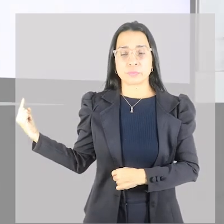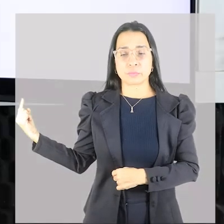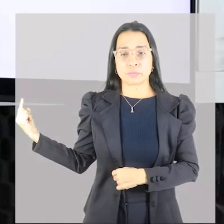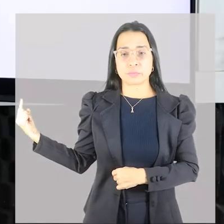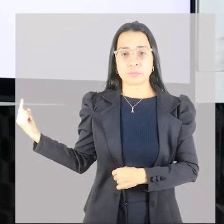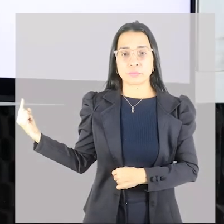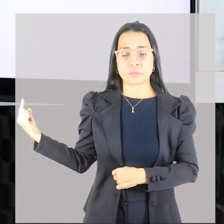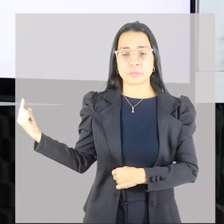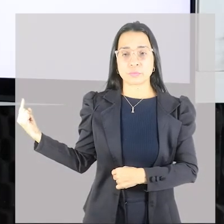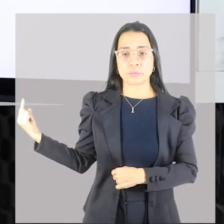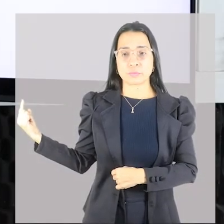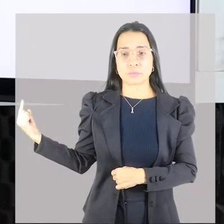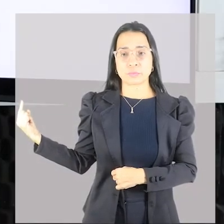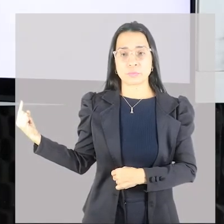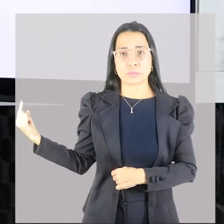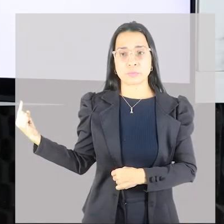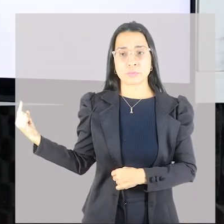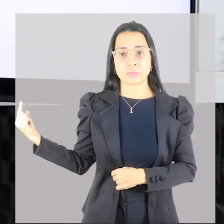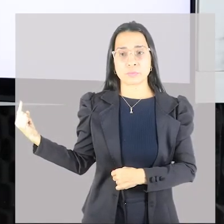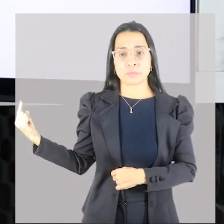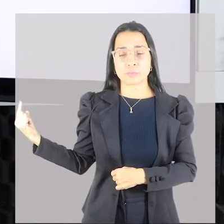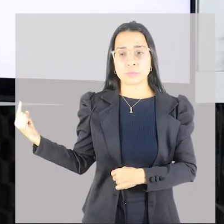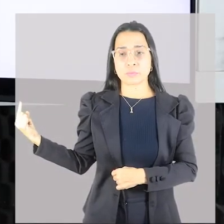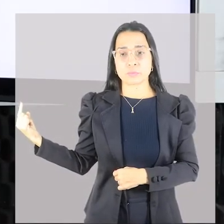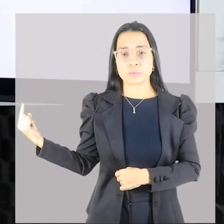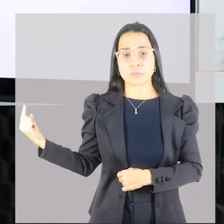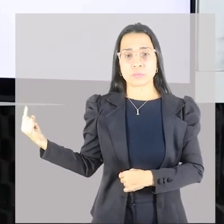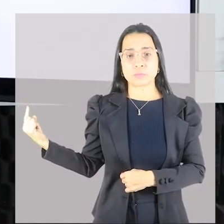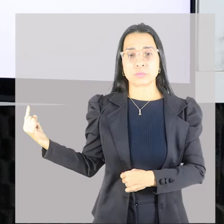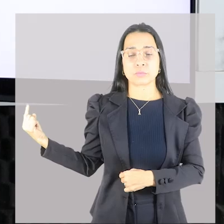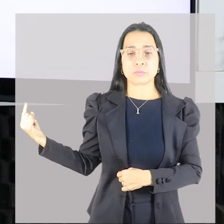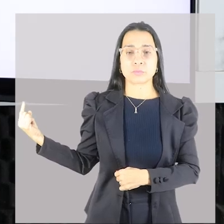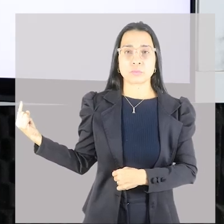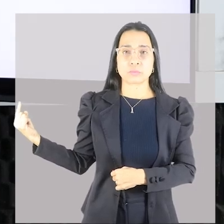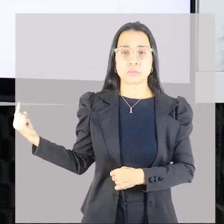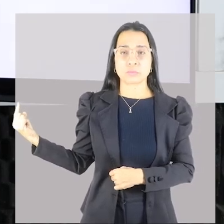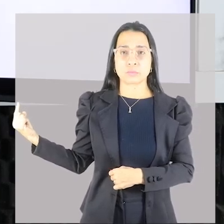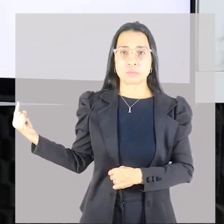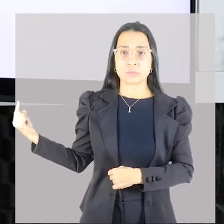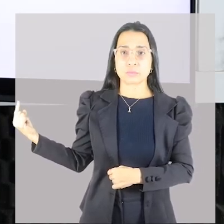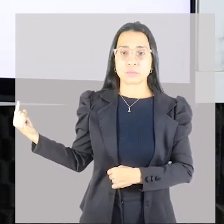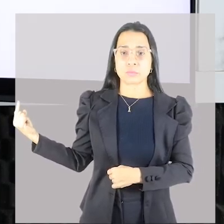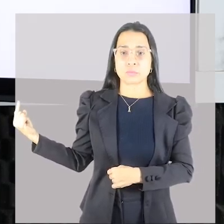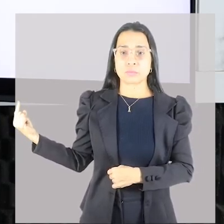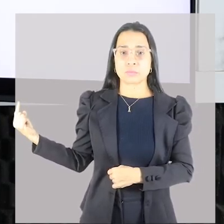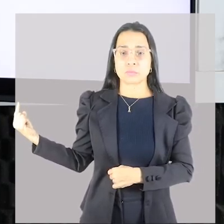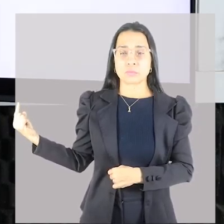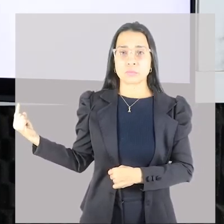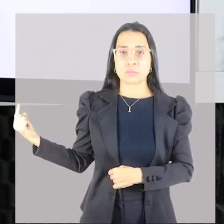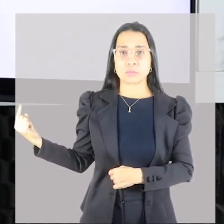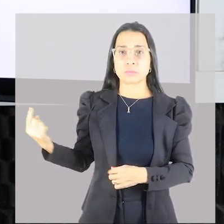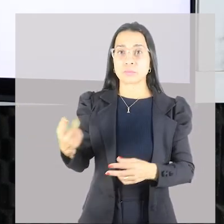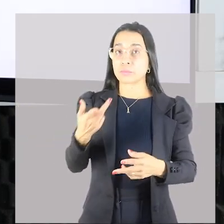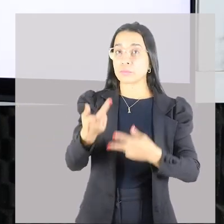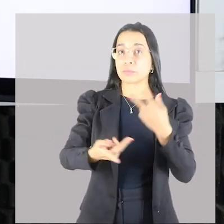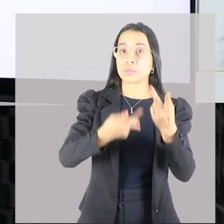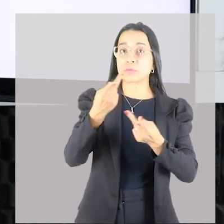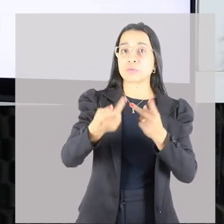causas e bandeiras de luta. Porém, baseiam-se em grande parte nas pautas identitárias. Quando eu falo